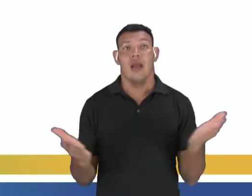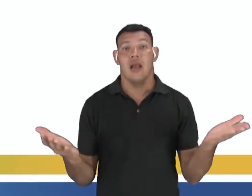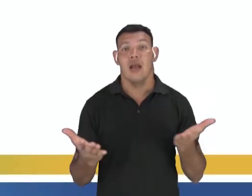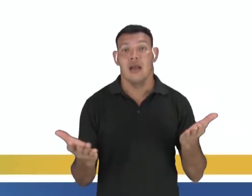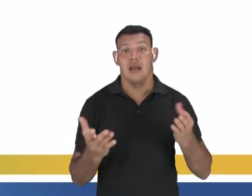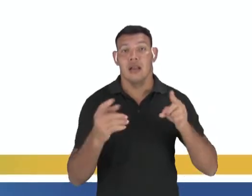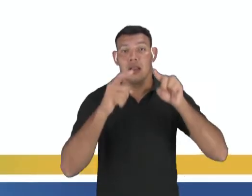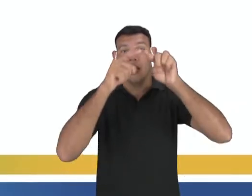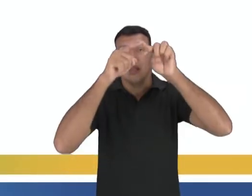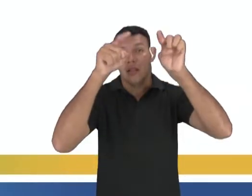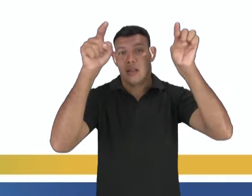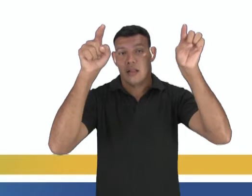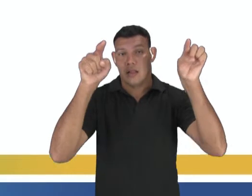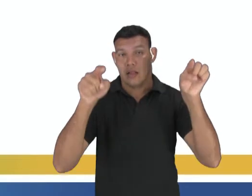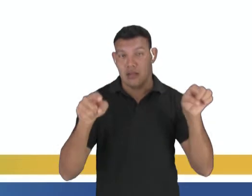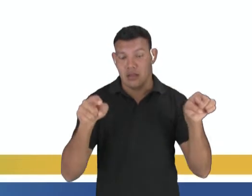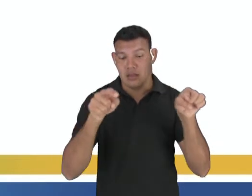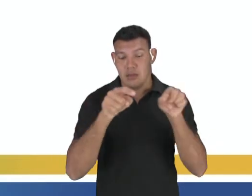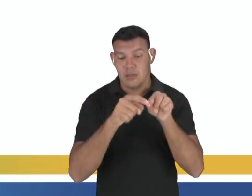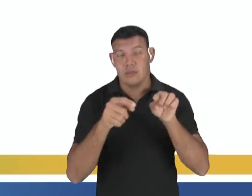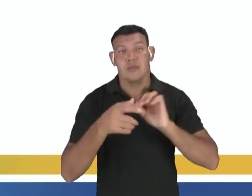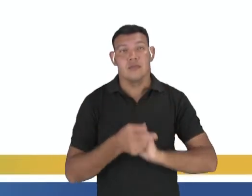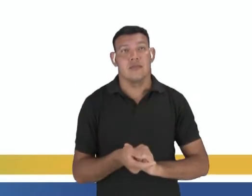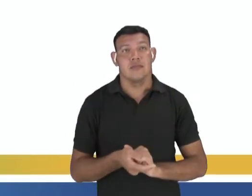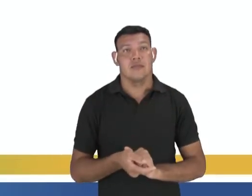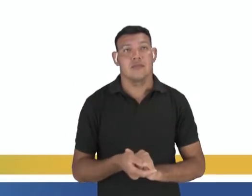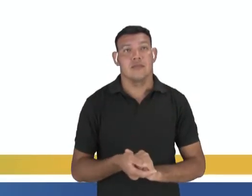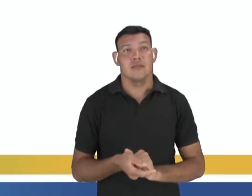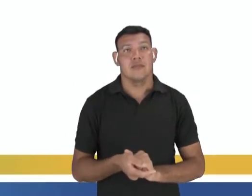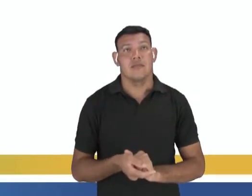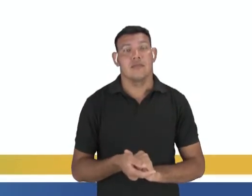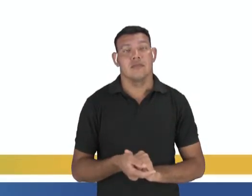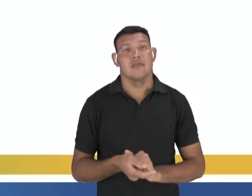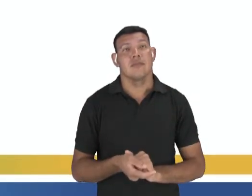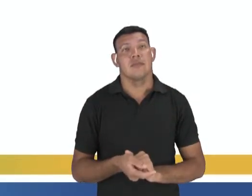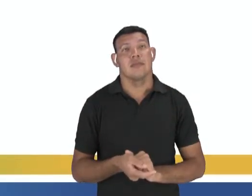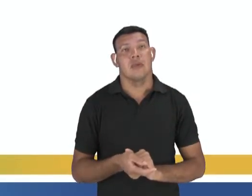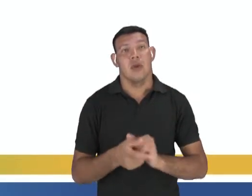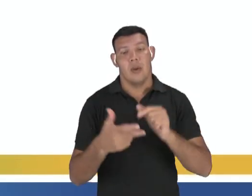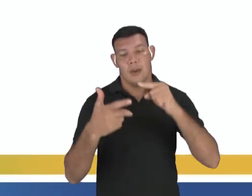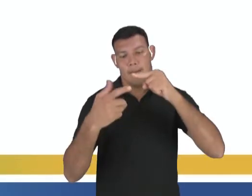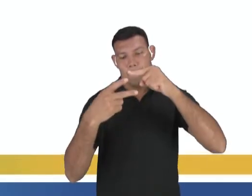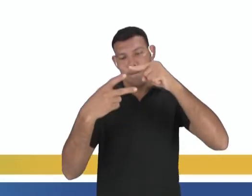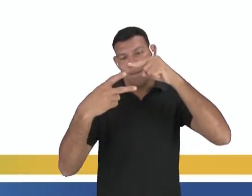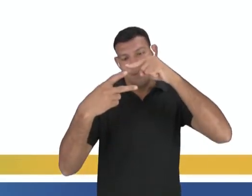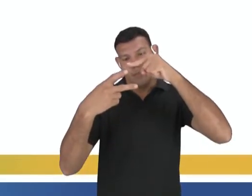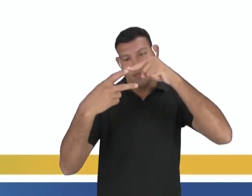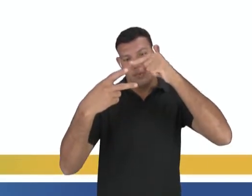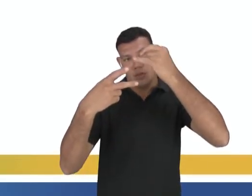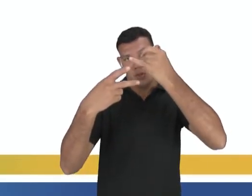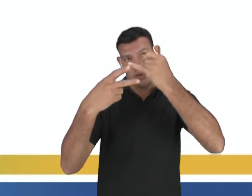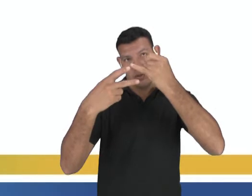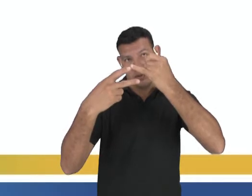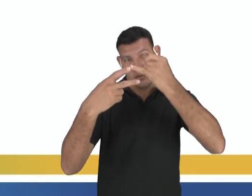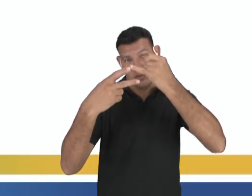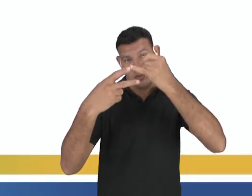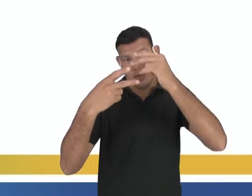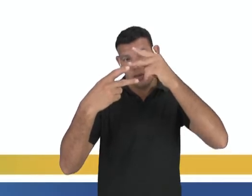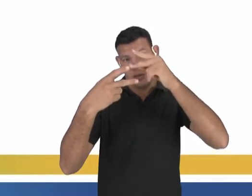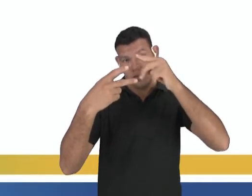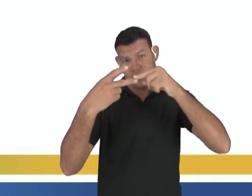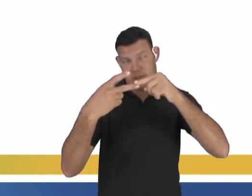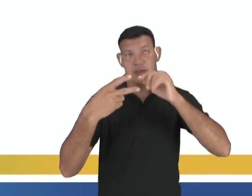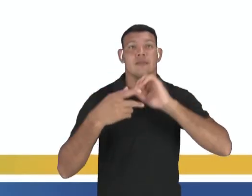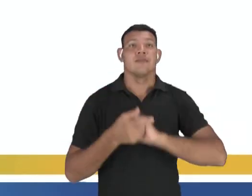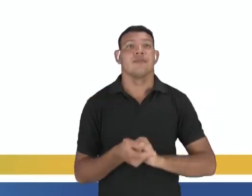Agora vamos relembrar um pouquinho sobre os quadriláteros. Os quadriláteros são polígonos que possuem 4 lados, apenas 2